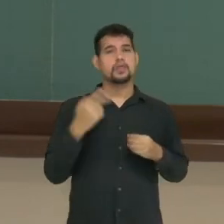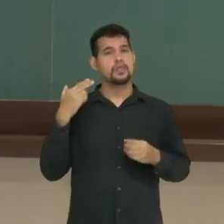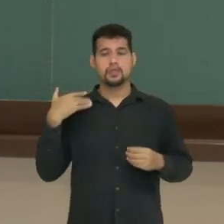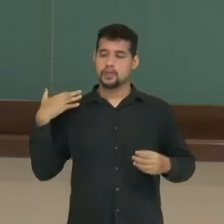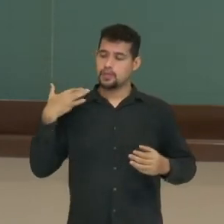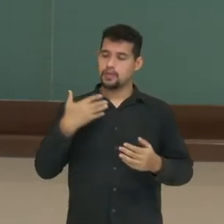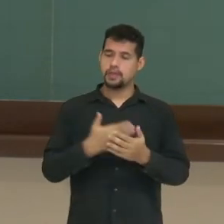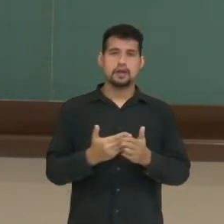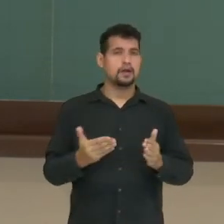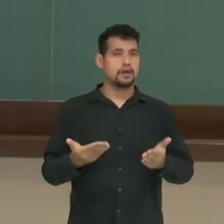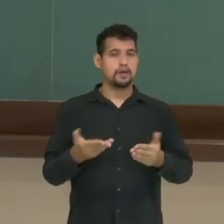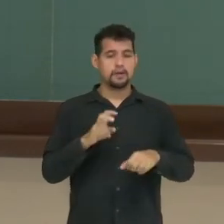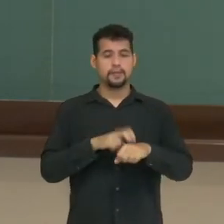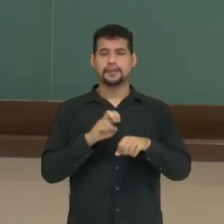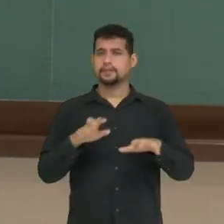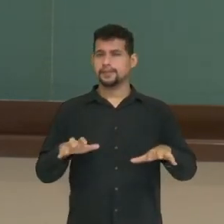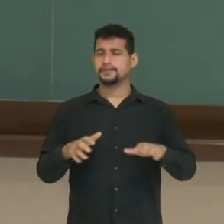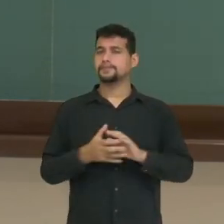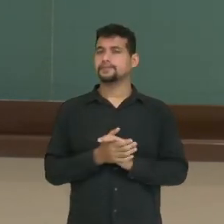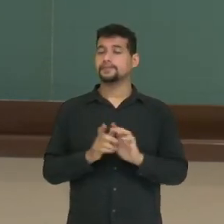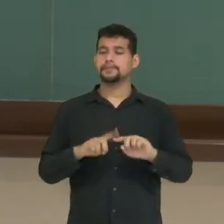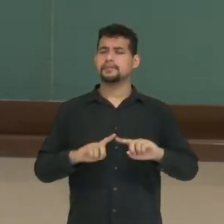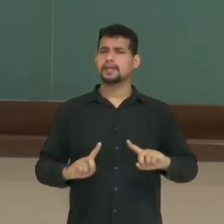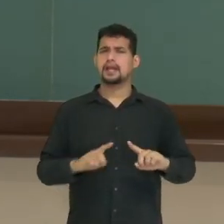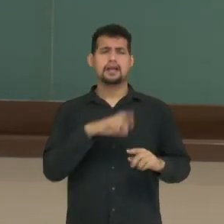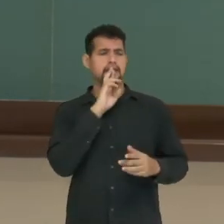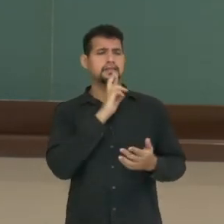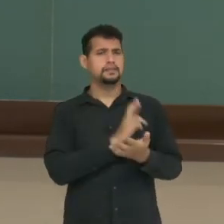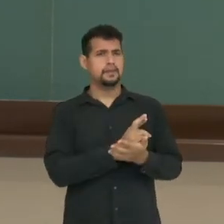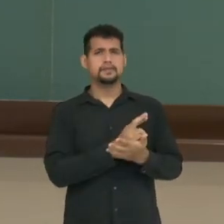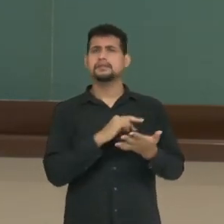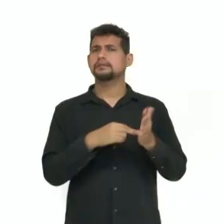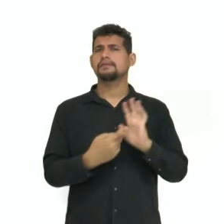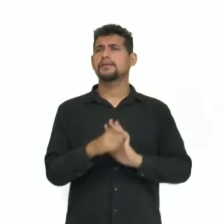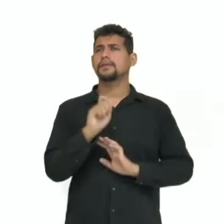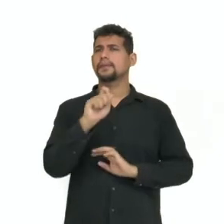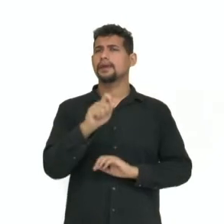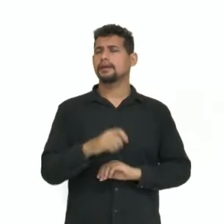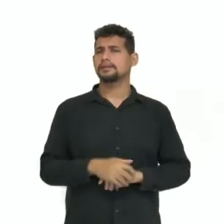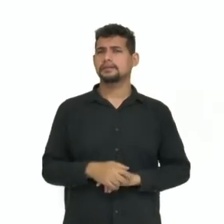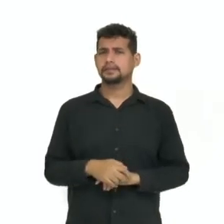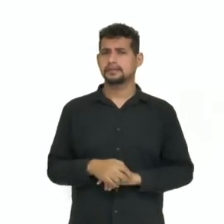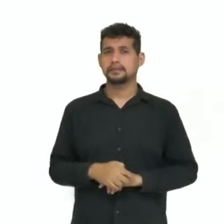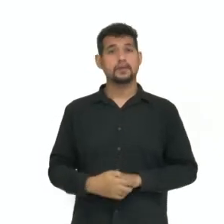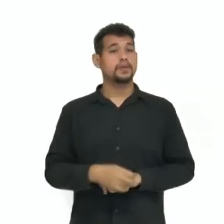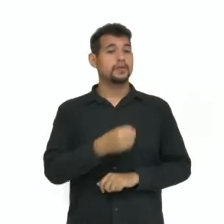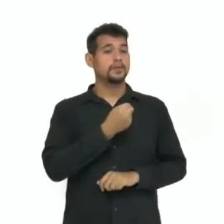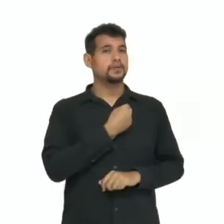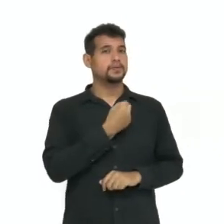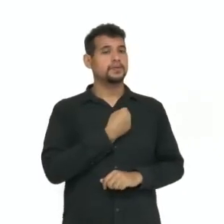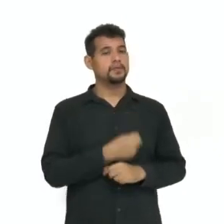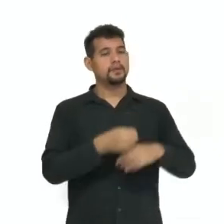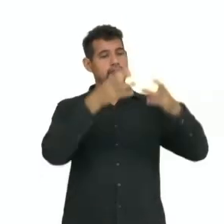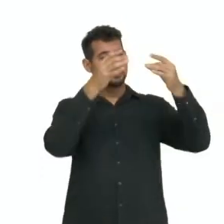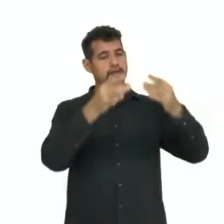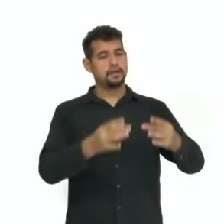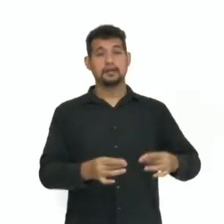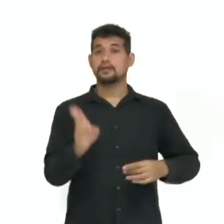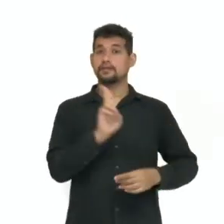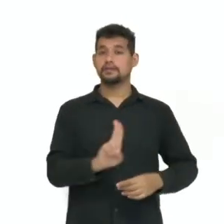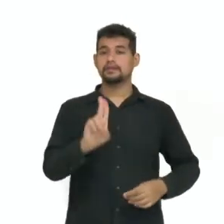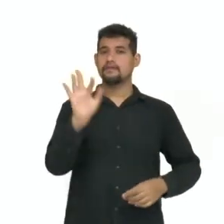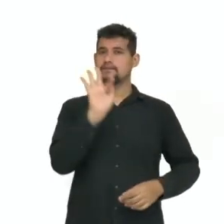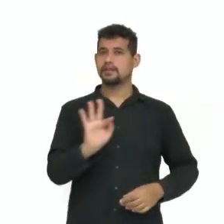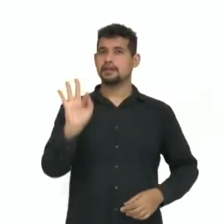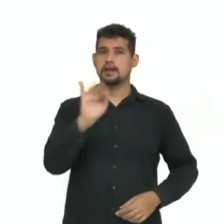normalidade nesse momento de pandemia? Então, a resposta possível seria: os números do levantamento da Universidade Federal do